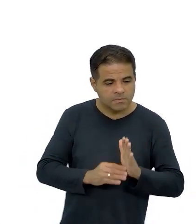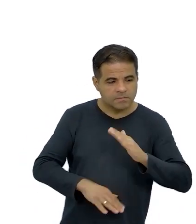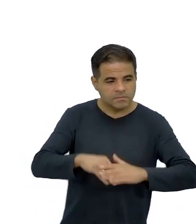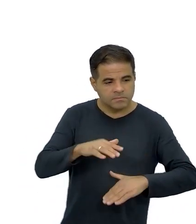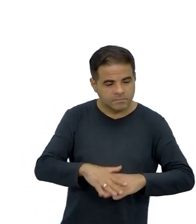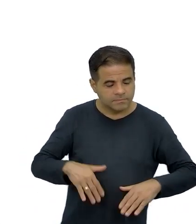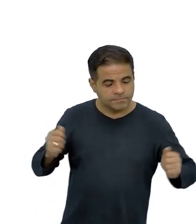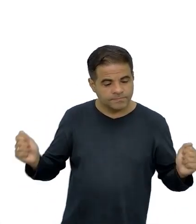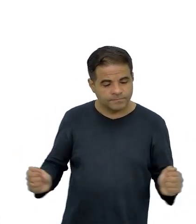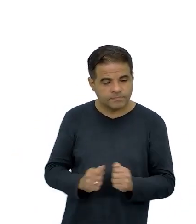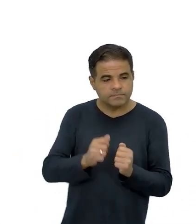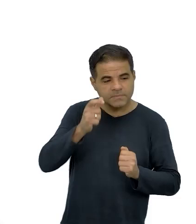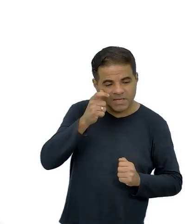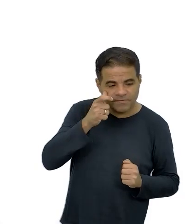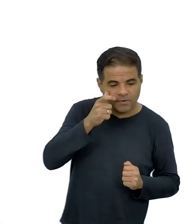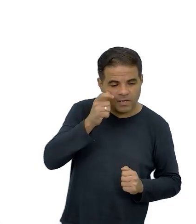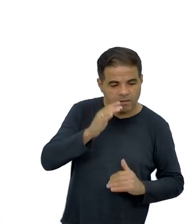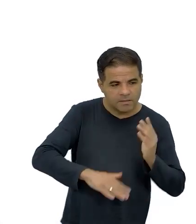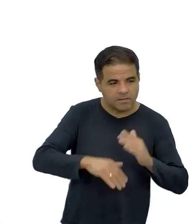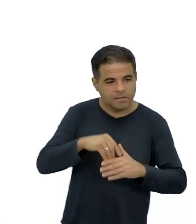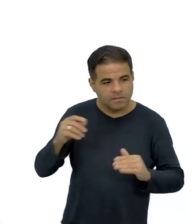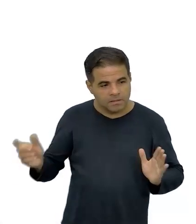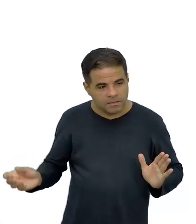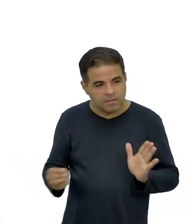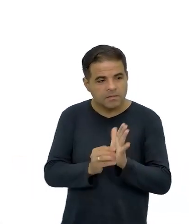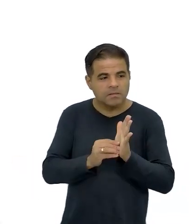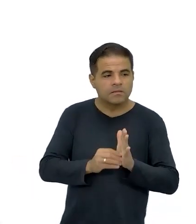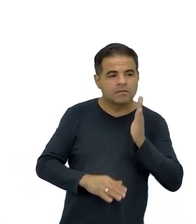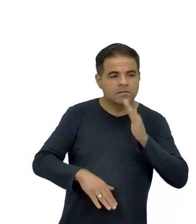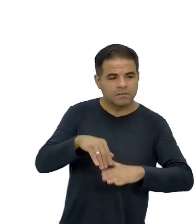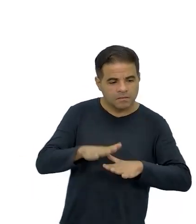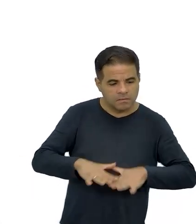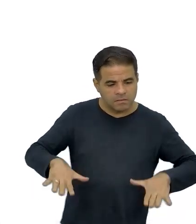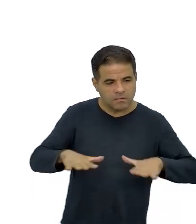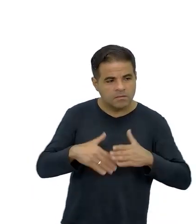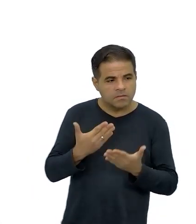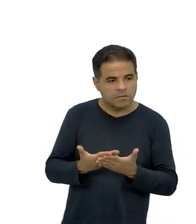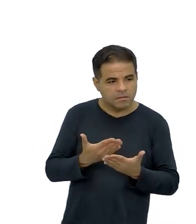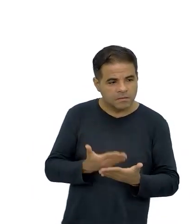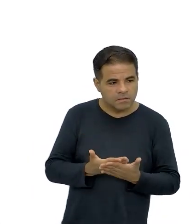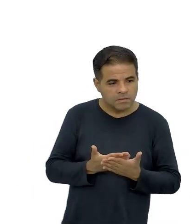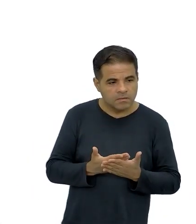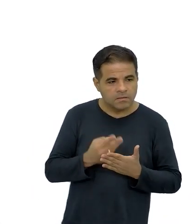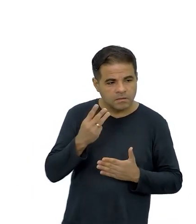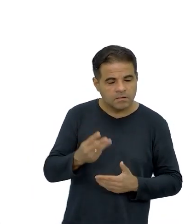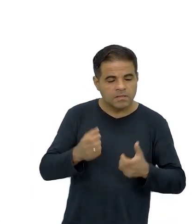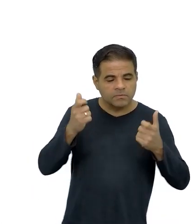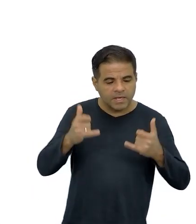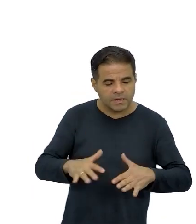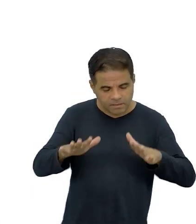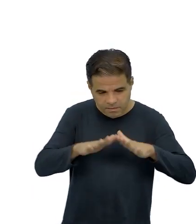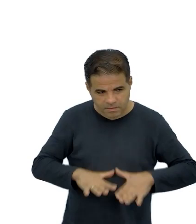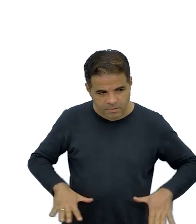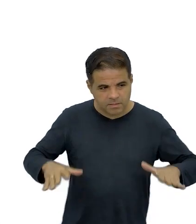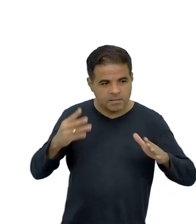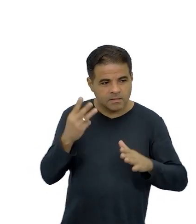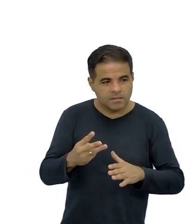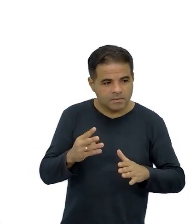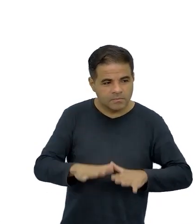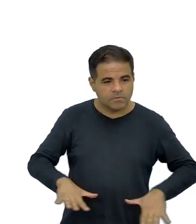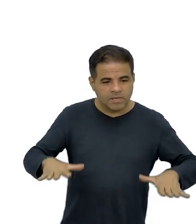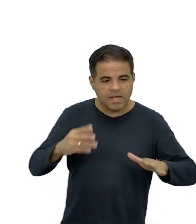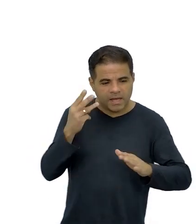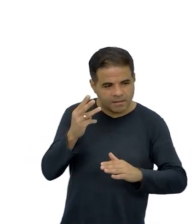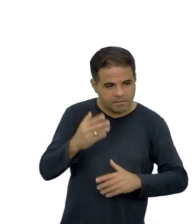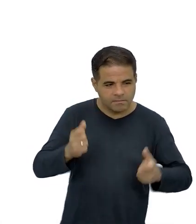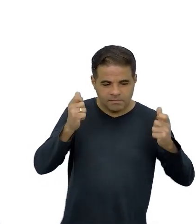Vale a pena assistir, gente, e tomar notas. Aula 3. Pontuando um trecho de uma lenda.